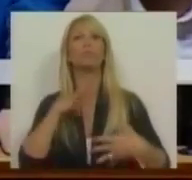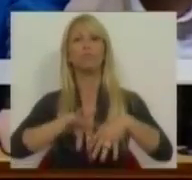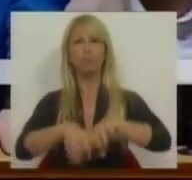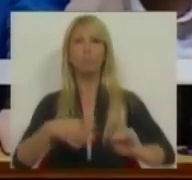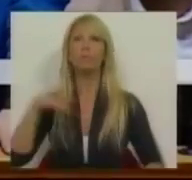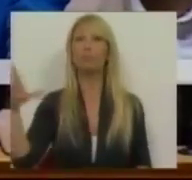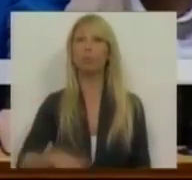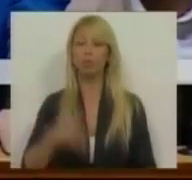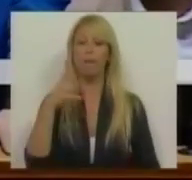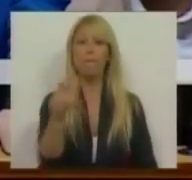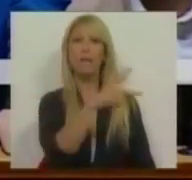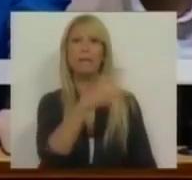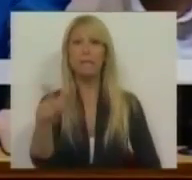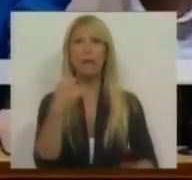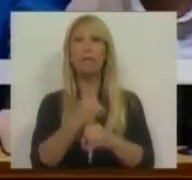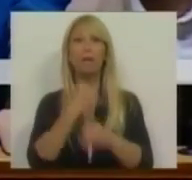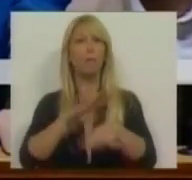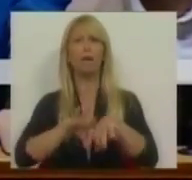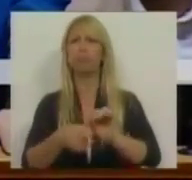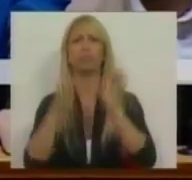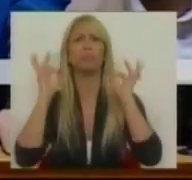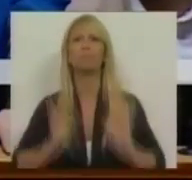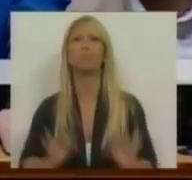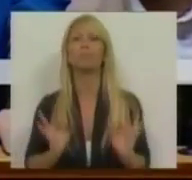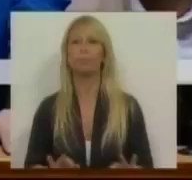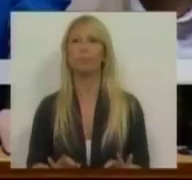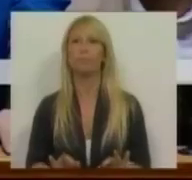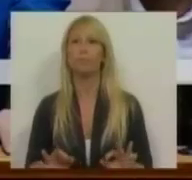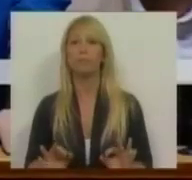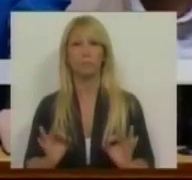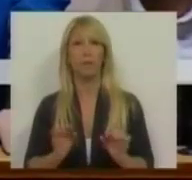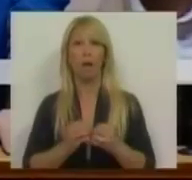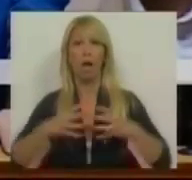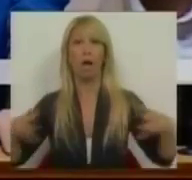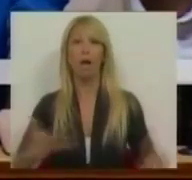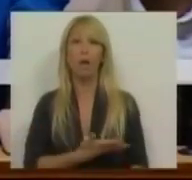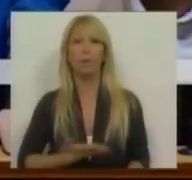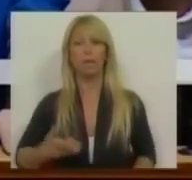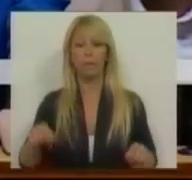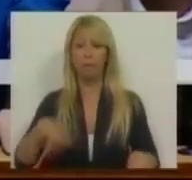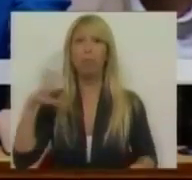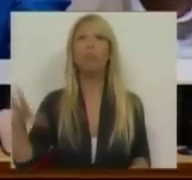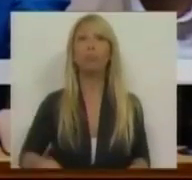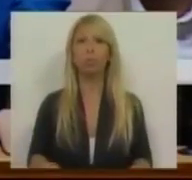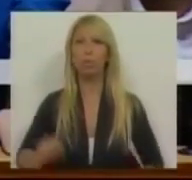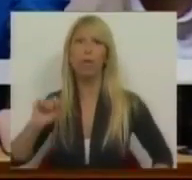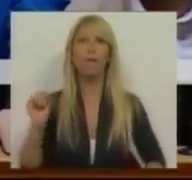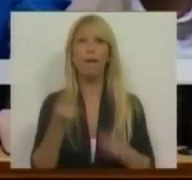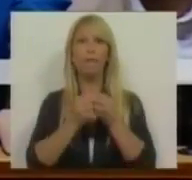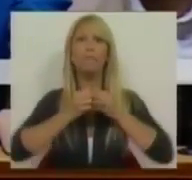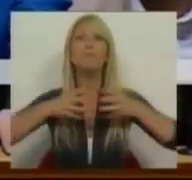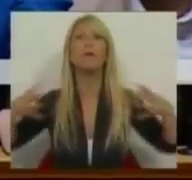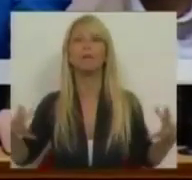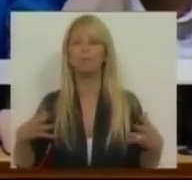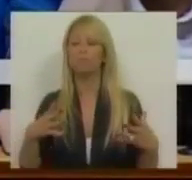mais de 1.100 postos de trabalho. O crescimento do desemprego em Portugal acelerou de tal forma que